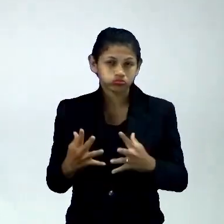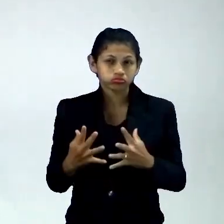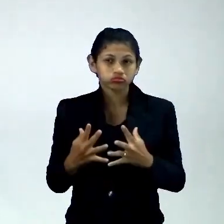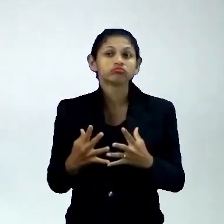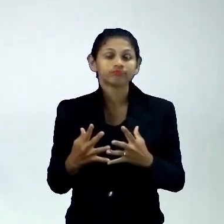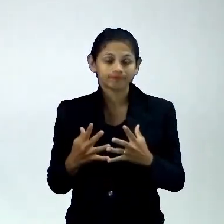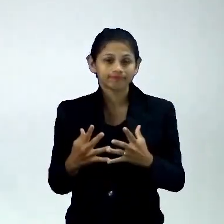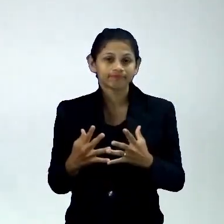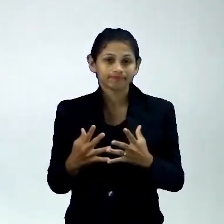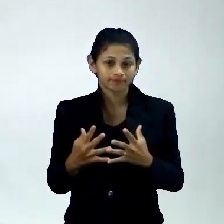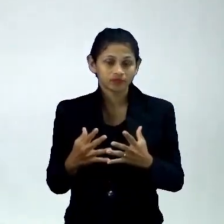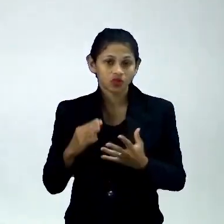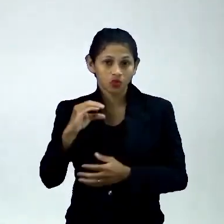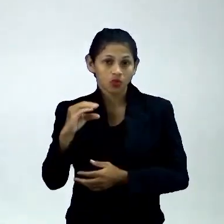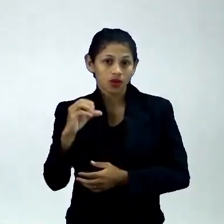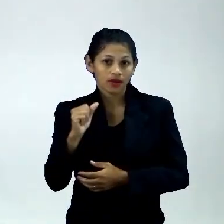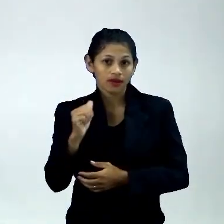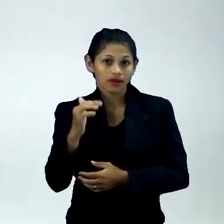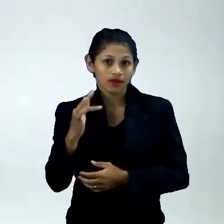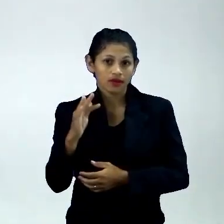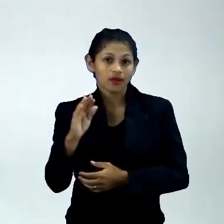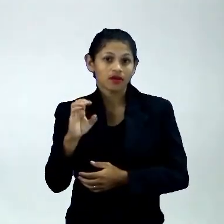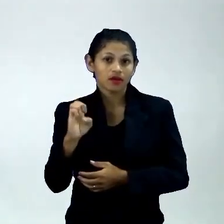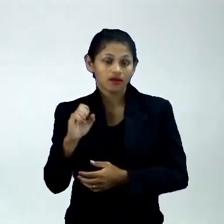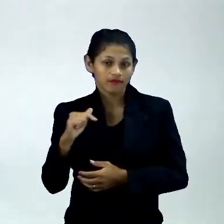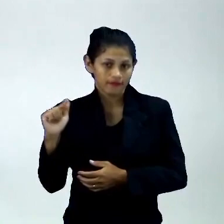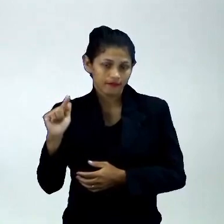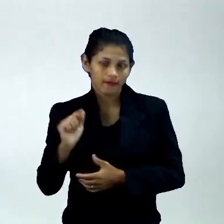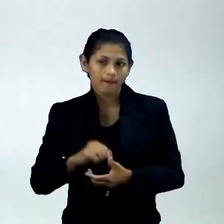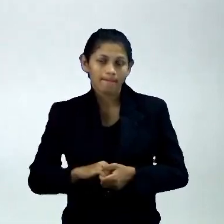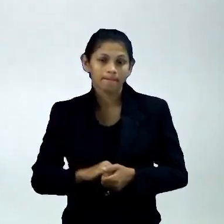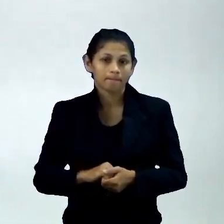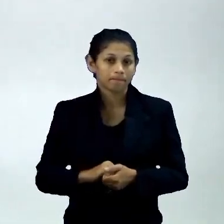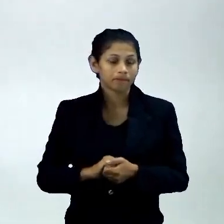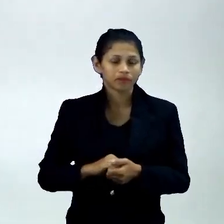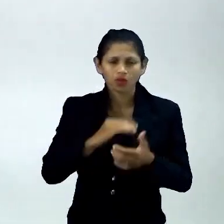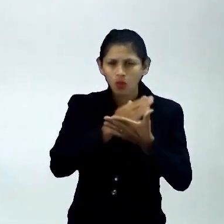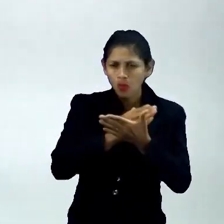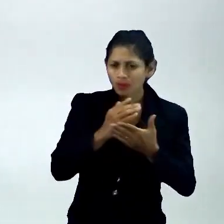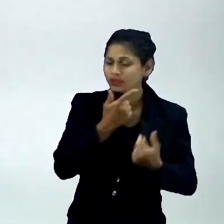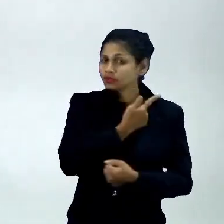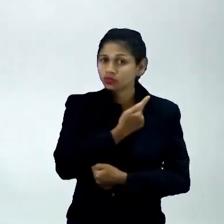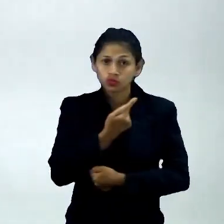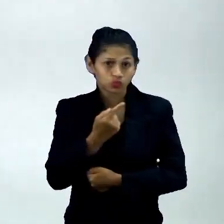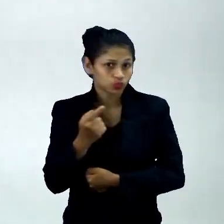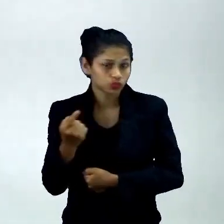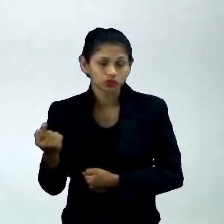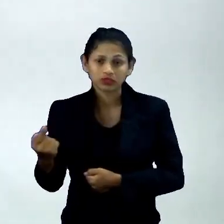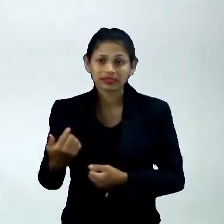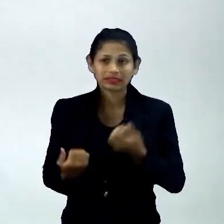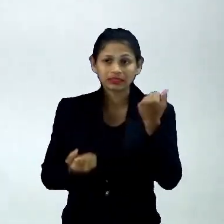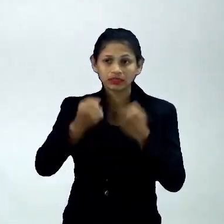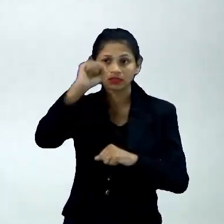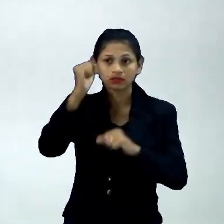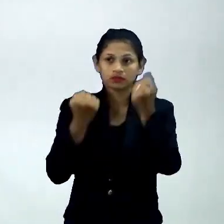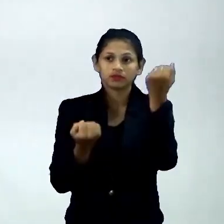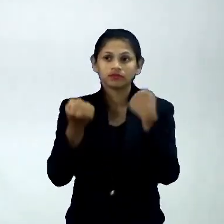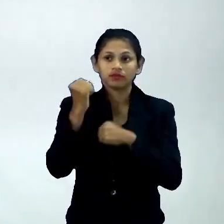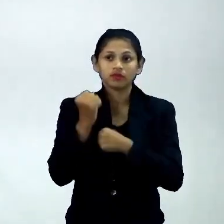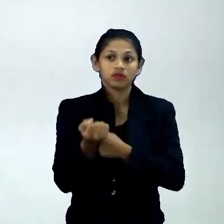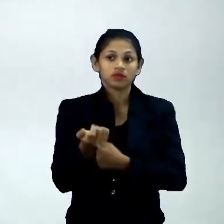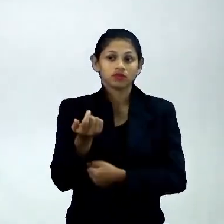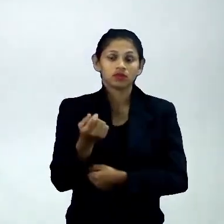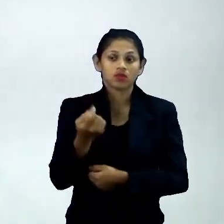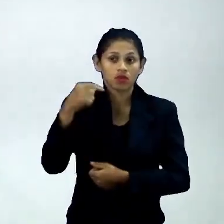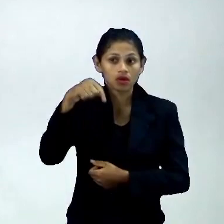período, tá? Esse primeiro ele não tinha ainda industrialização, tá? Não estava acontecendo industrialização aqui ainda no país, Como